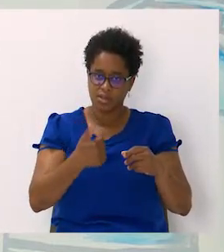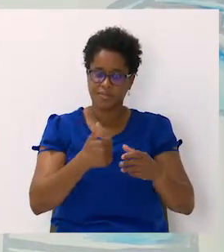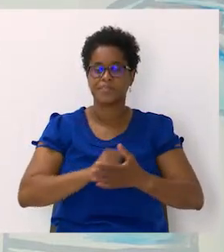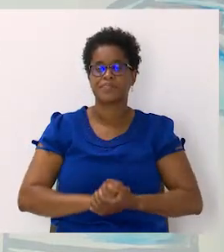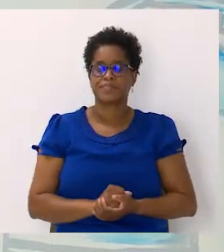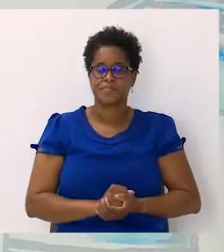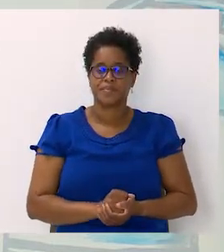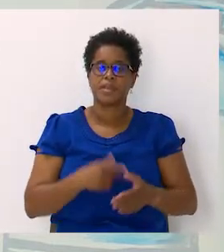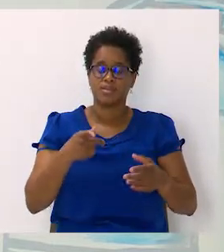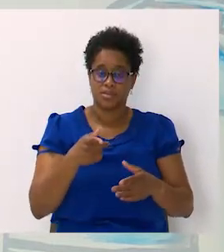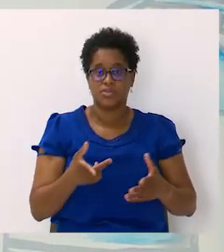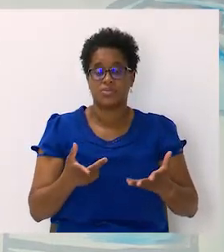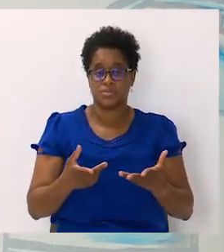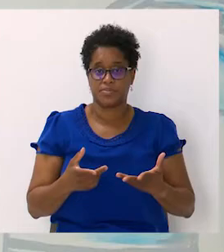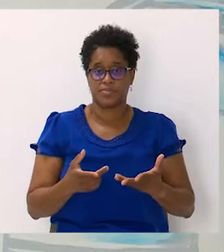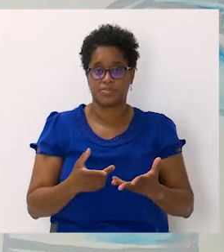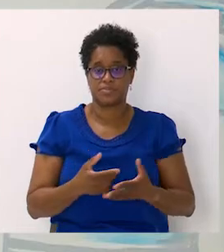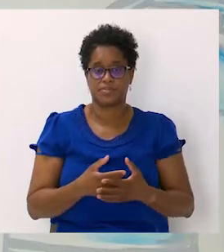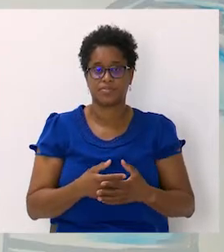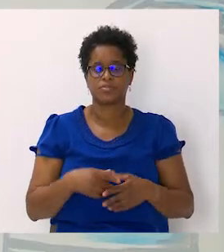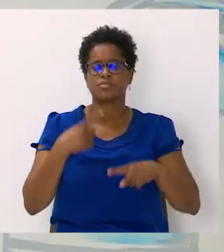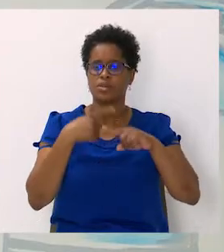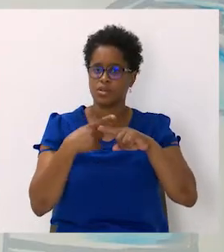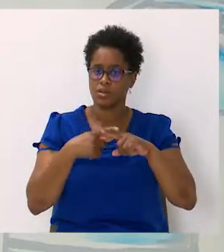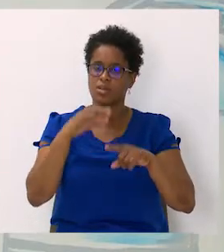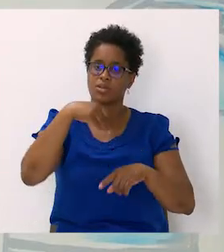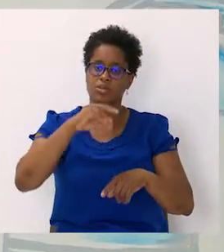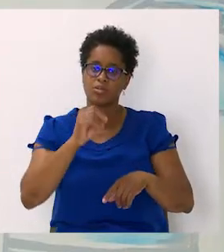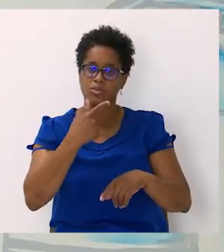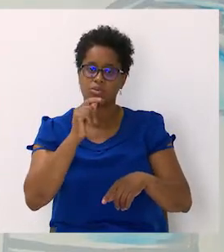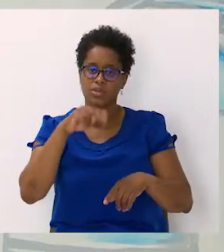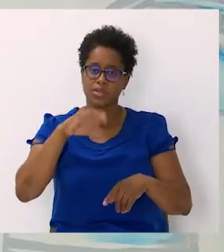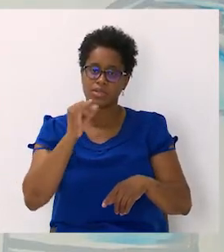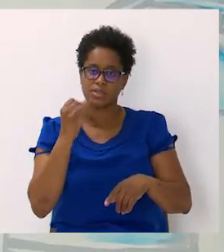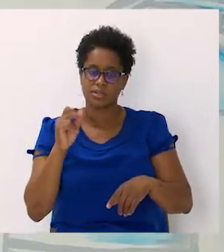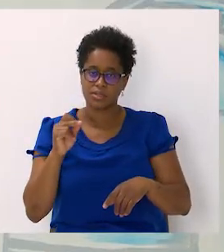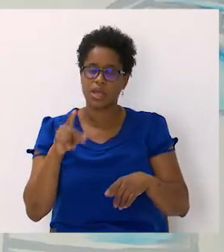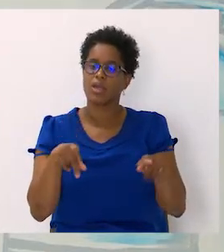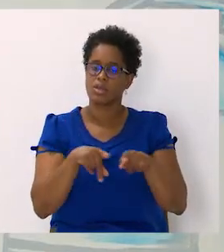Entenderam? Bem, neste caso, multiplicação de potência